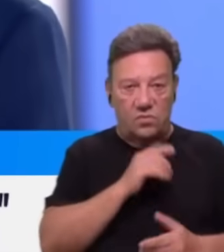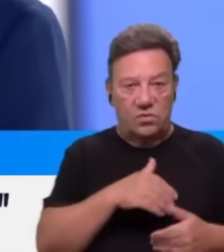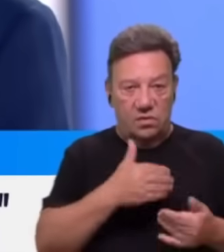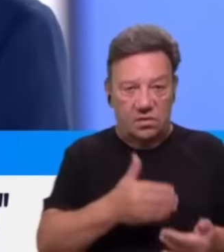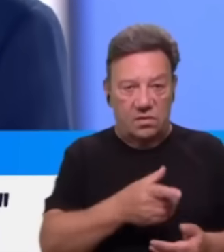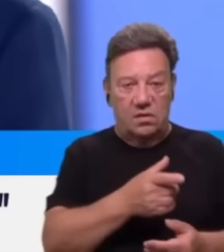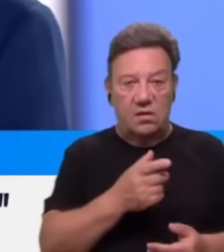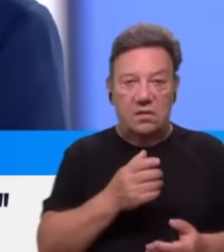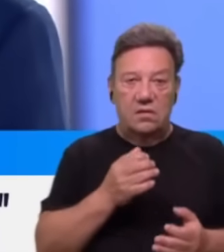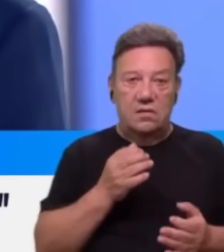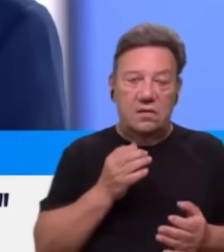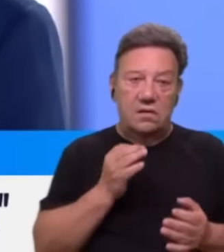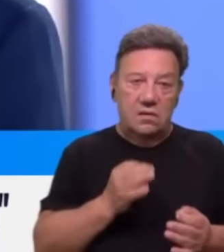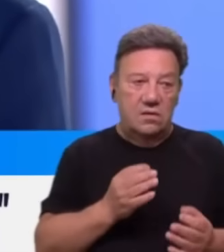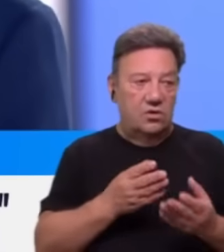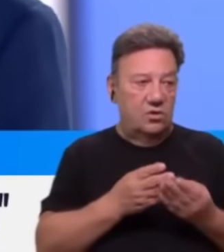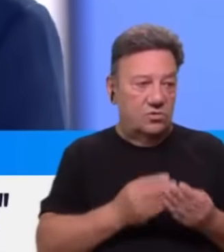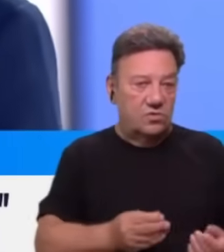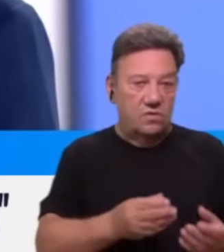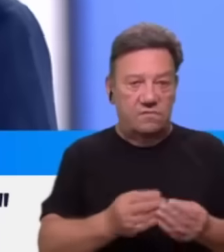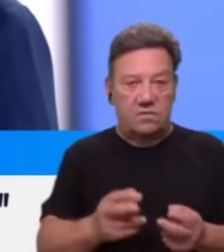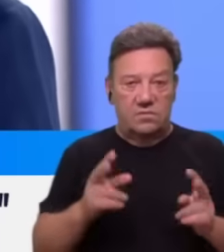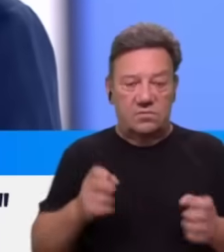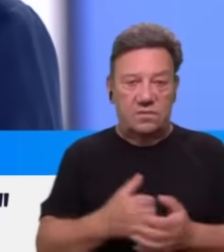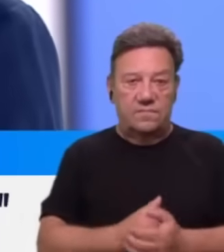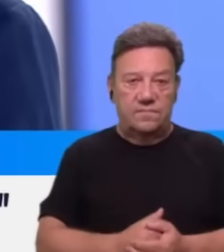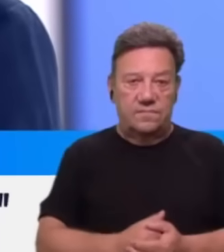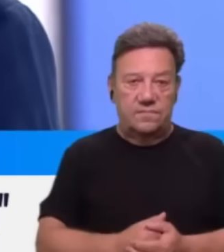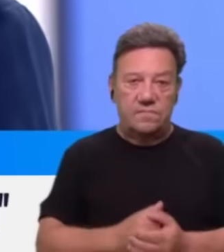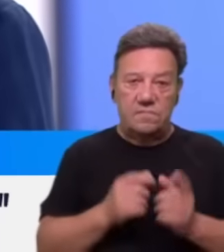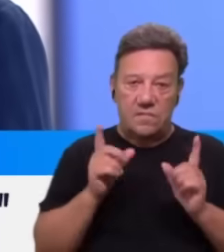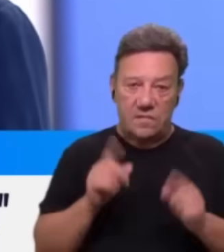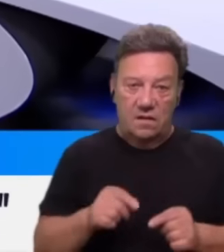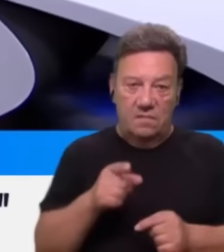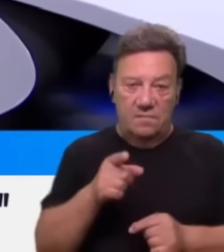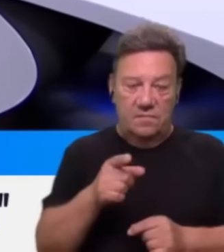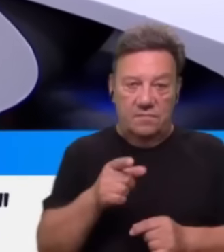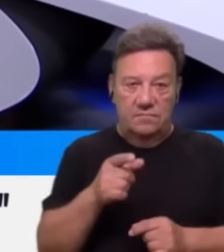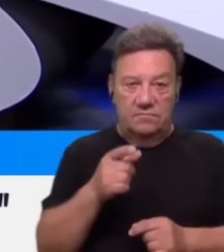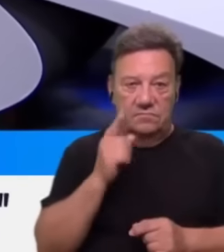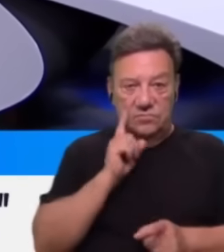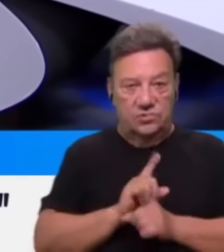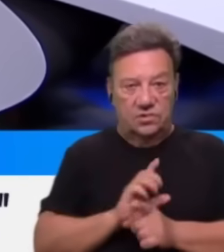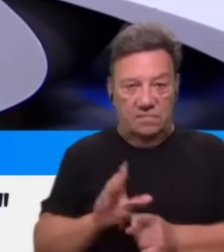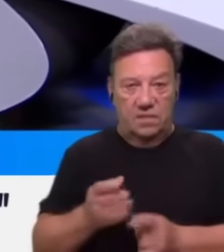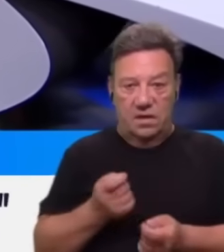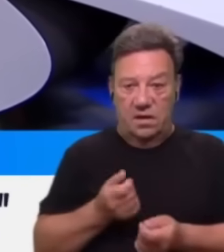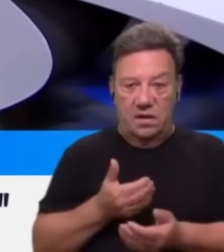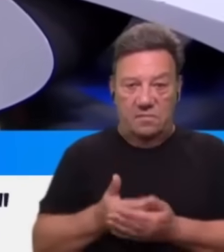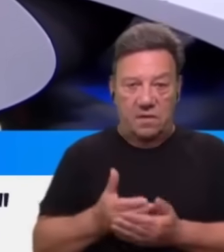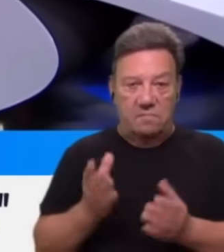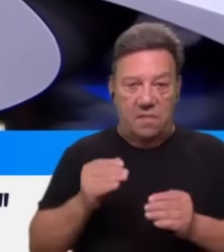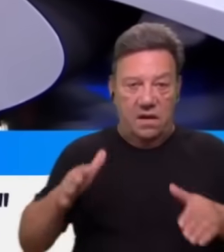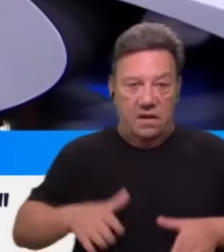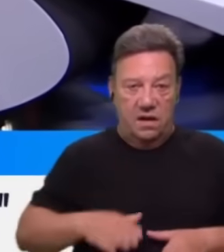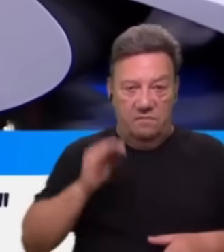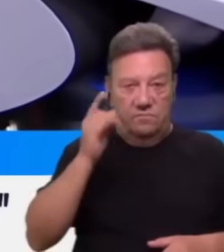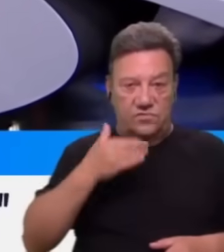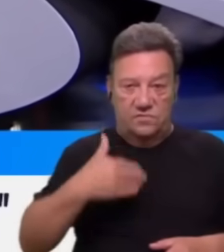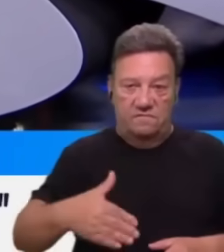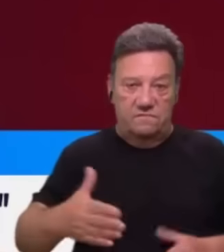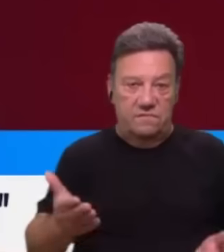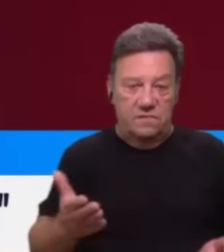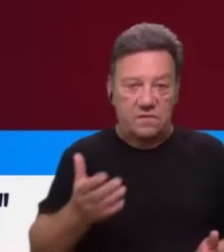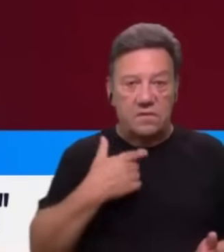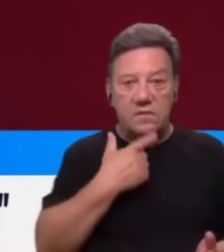exatamente ir resolvendo as questões é também ah estamos à vara de mais greves do professores Ah